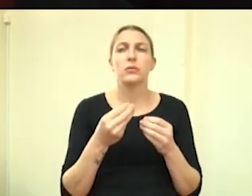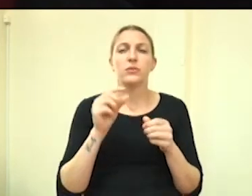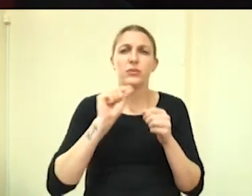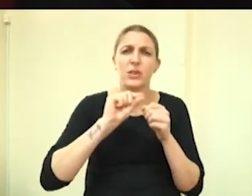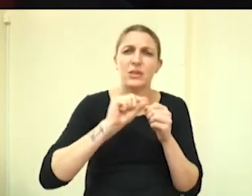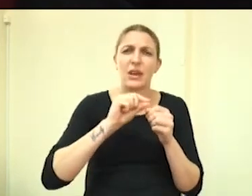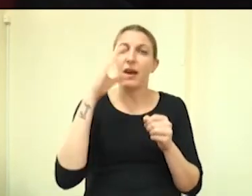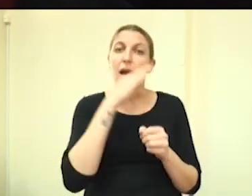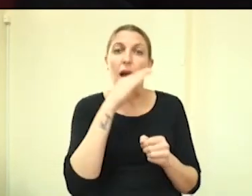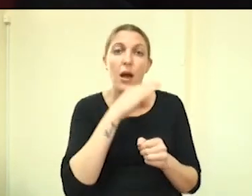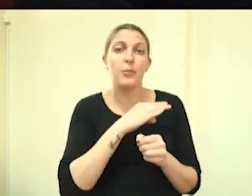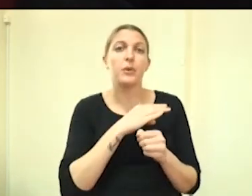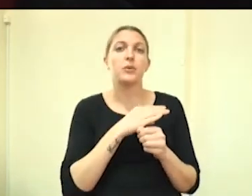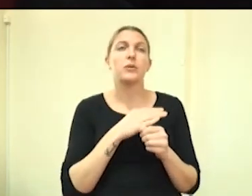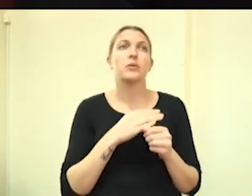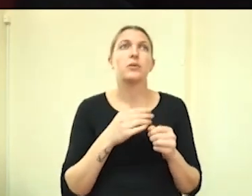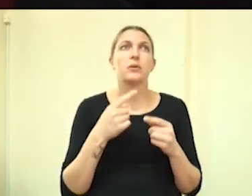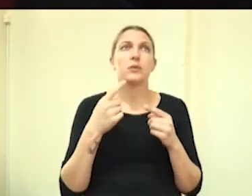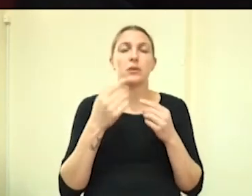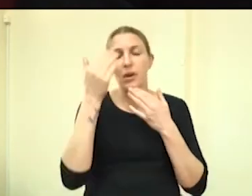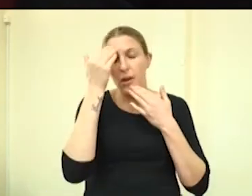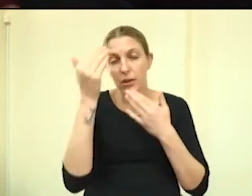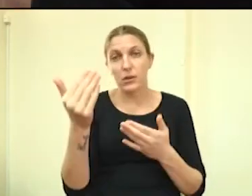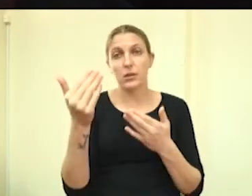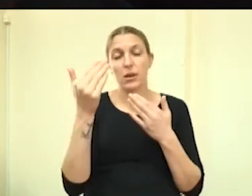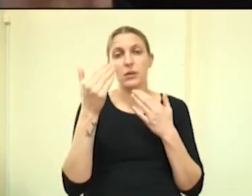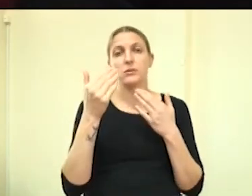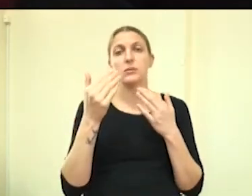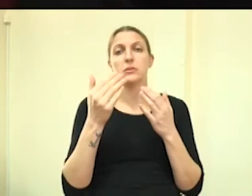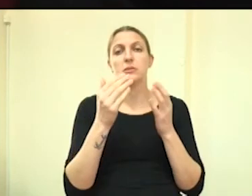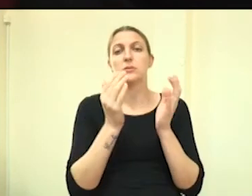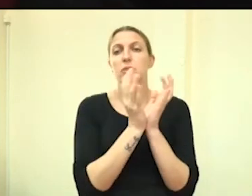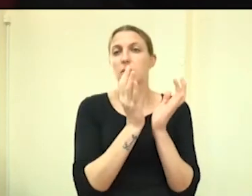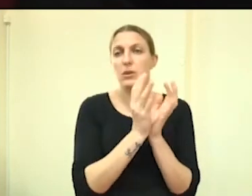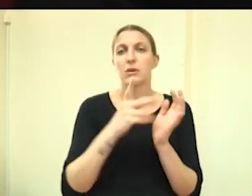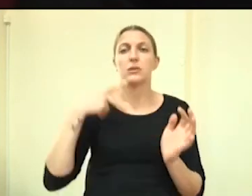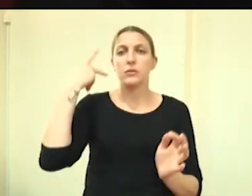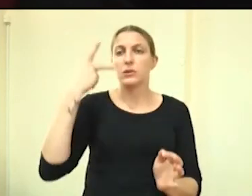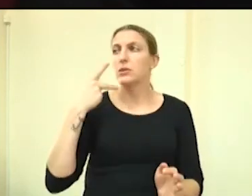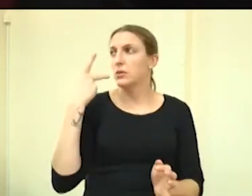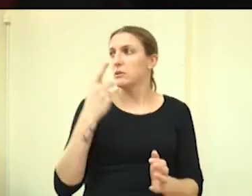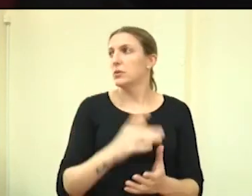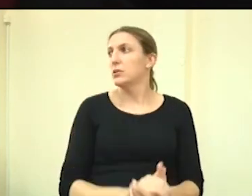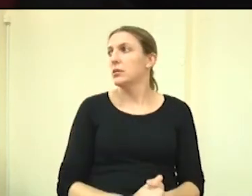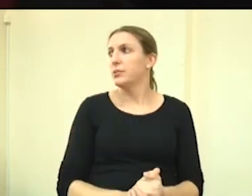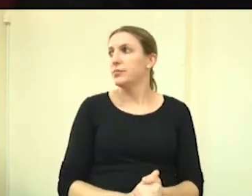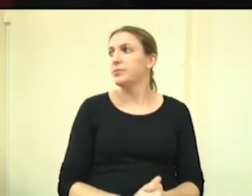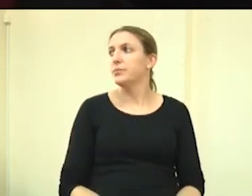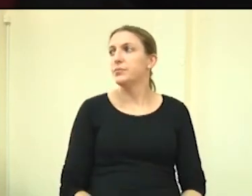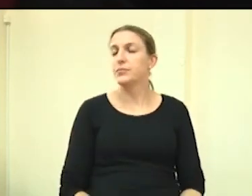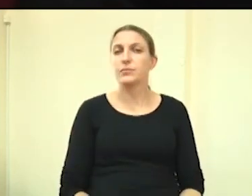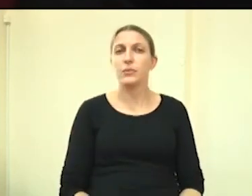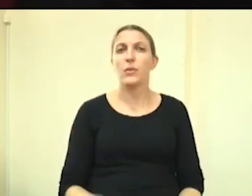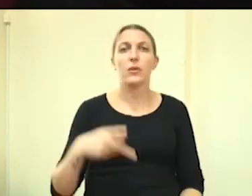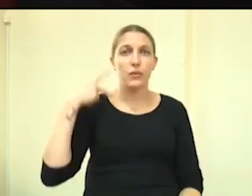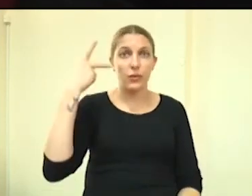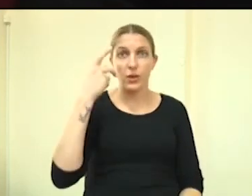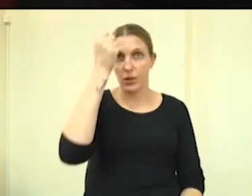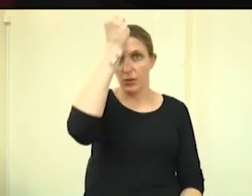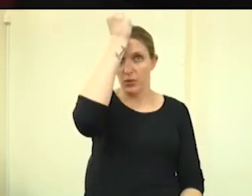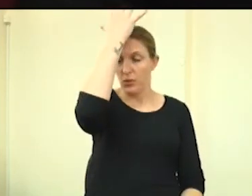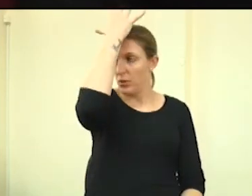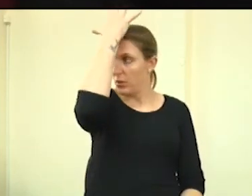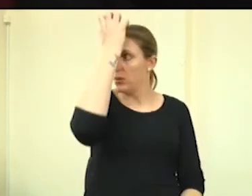tempo reduzido, a gente agradece a todos os vereadores. Vereador André, por favor, microfone número